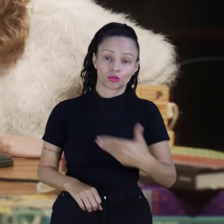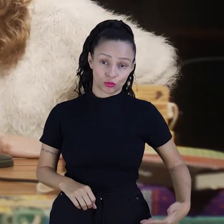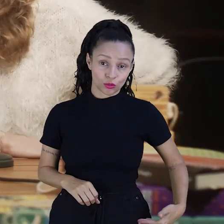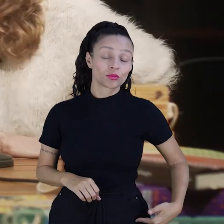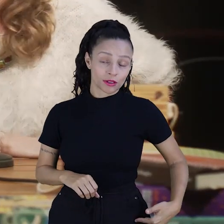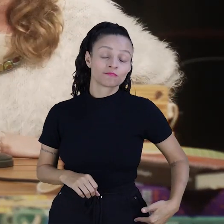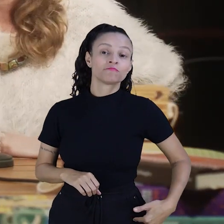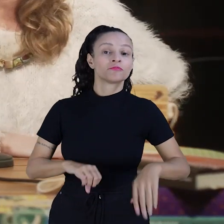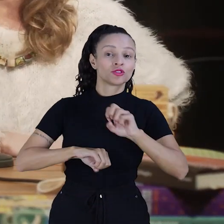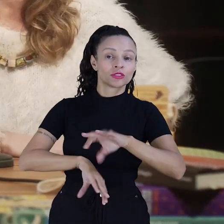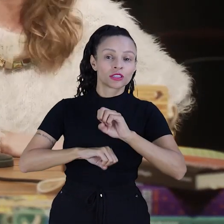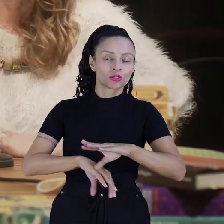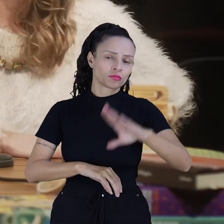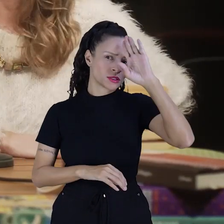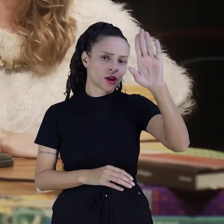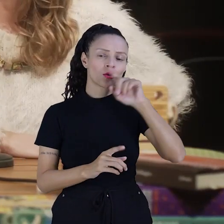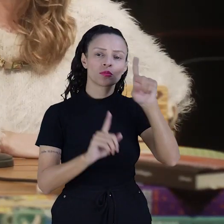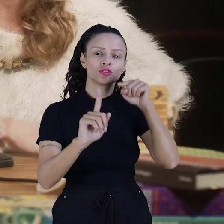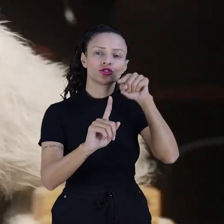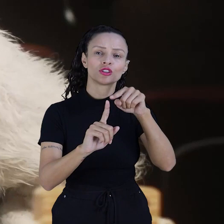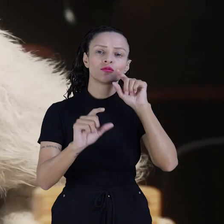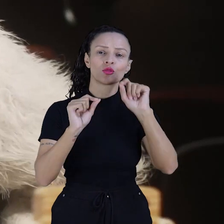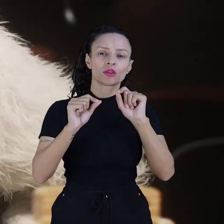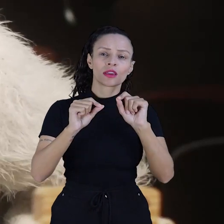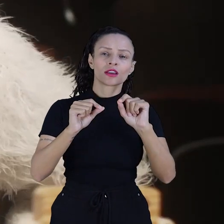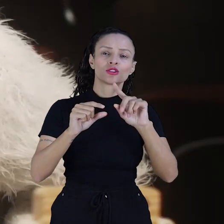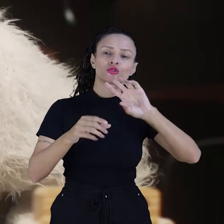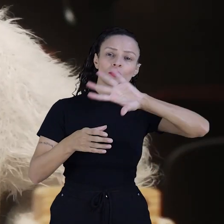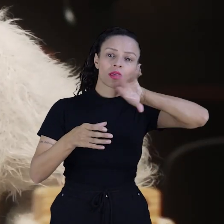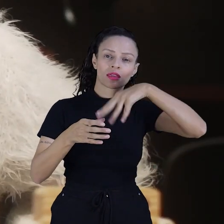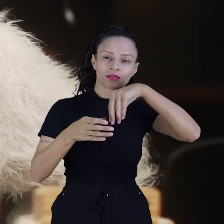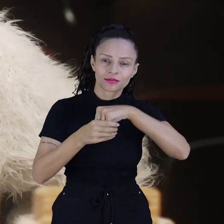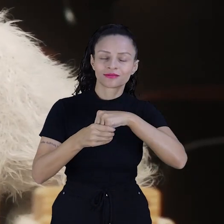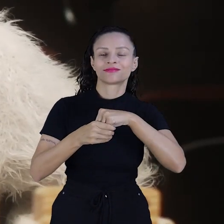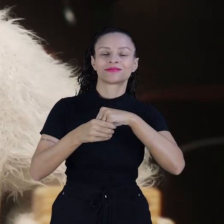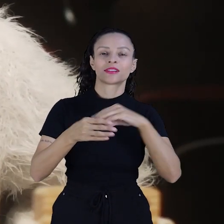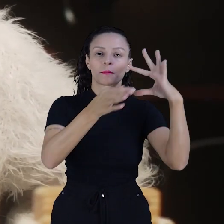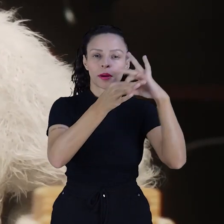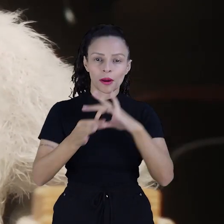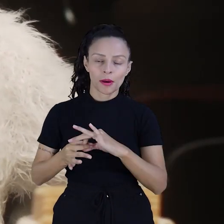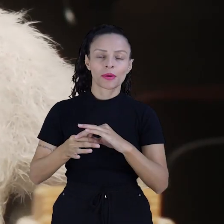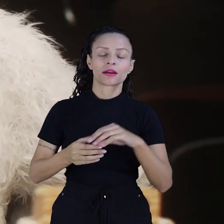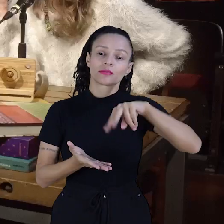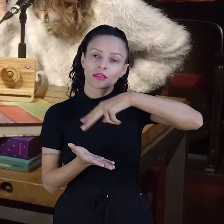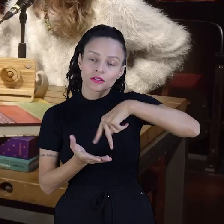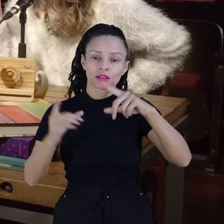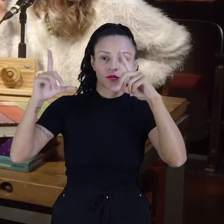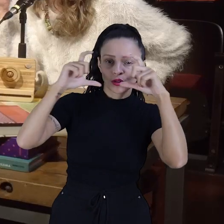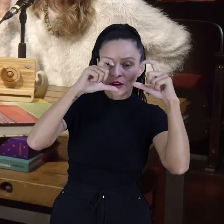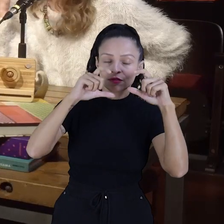de ensino e a gente tem como mote principal trabalhar a transversalidade das linguagens entre dança,